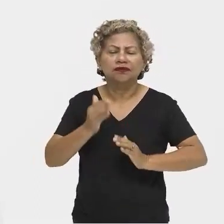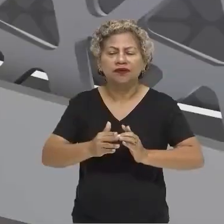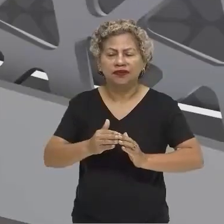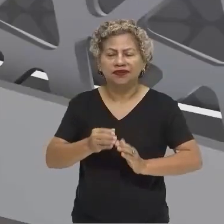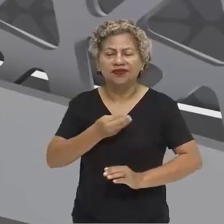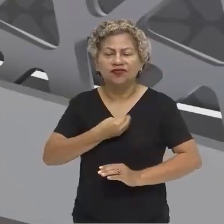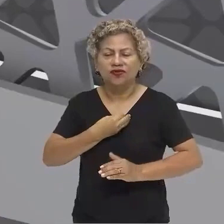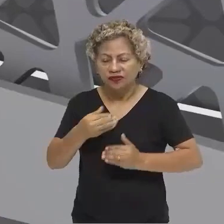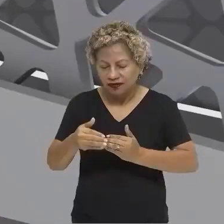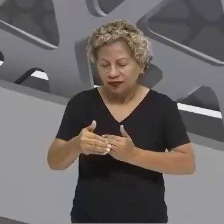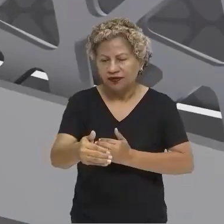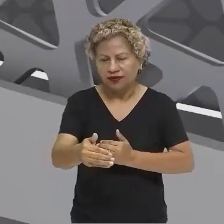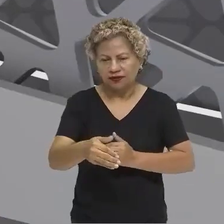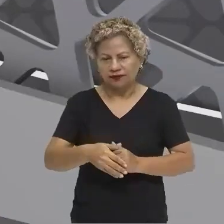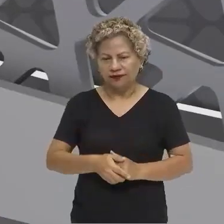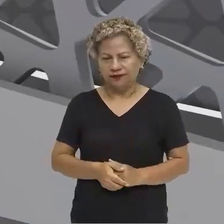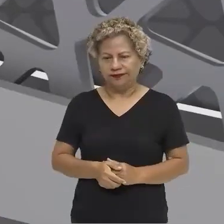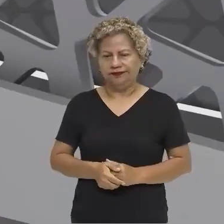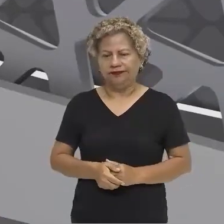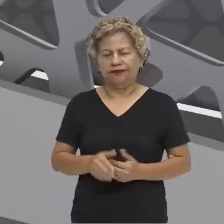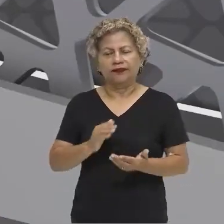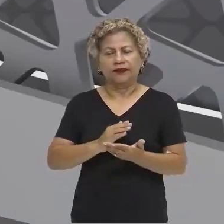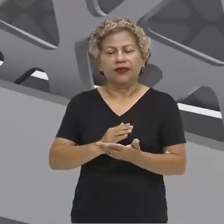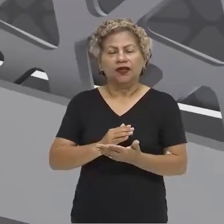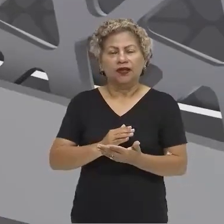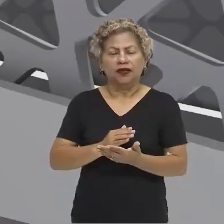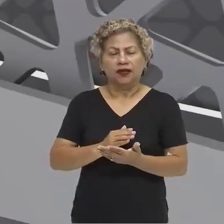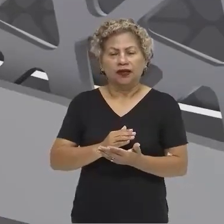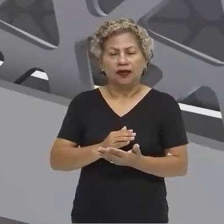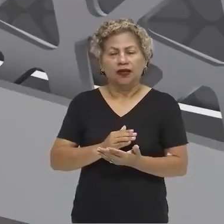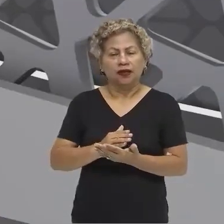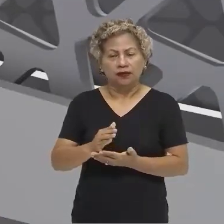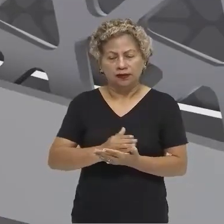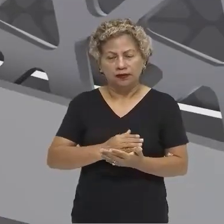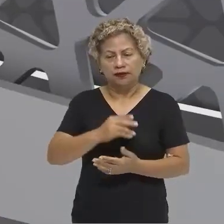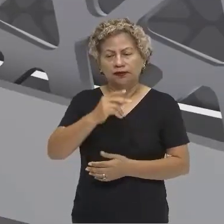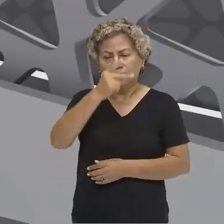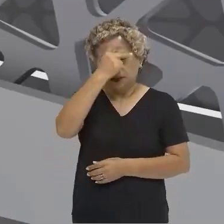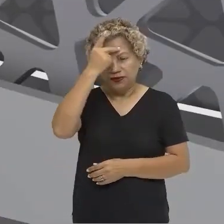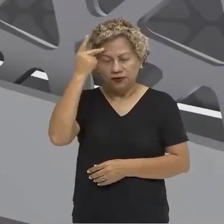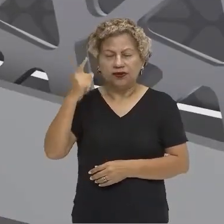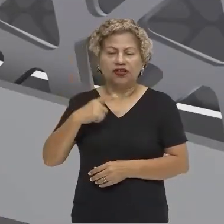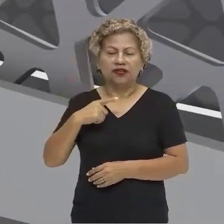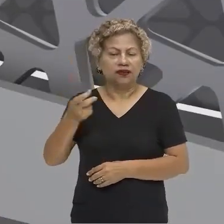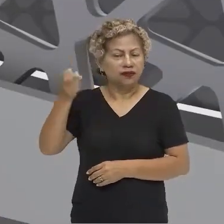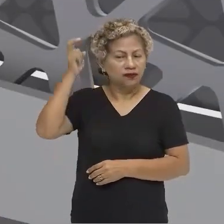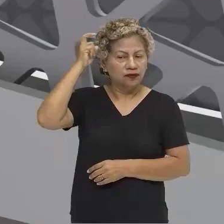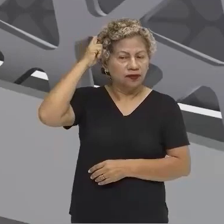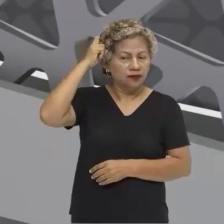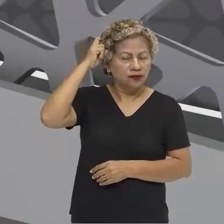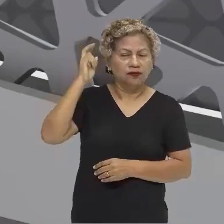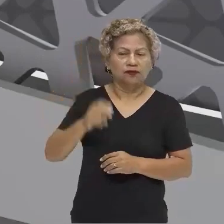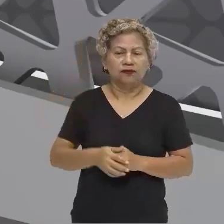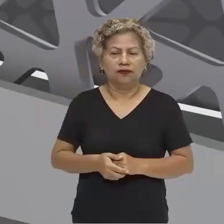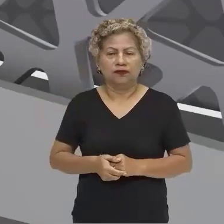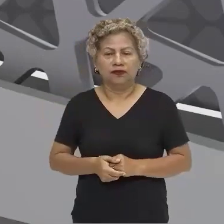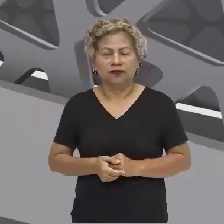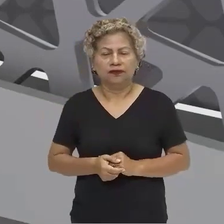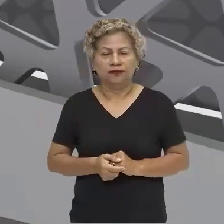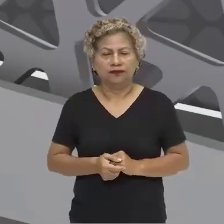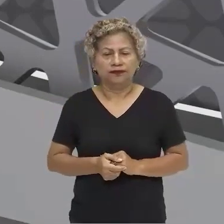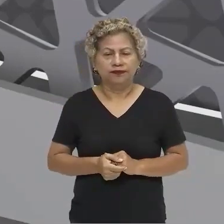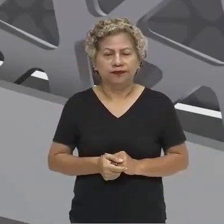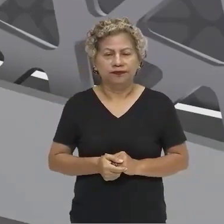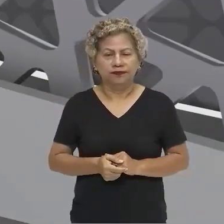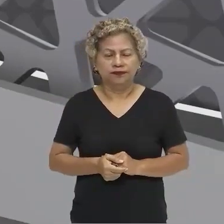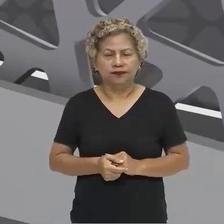prosseguir? Muitas pessoas têm uma cultura de falar assim, o ensino, as pessoas